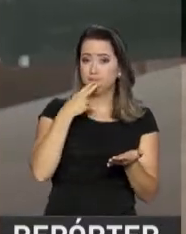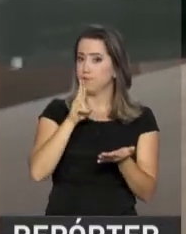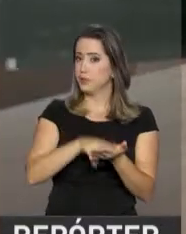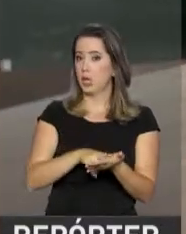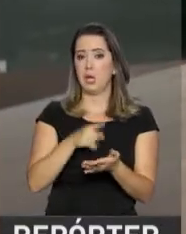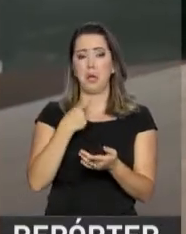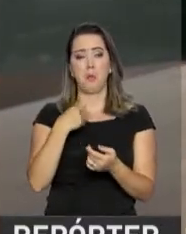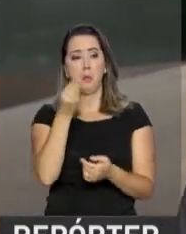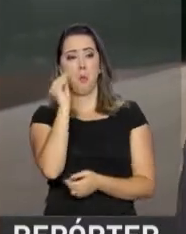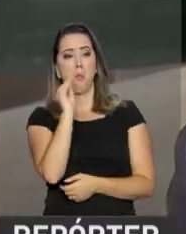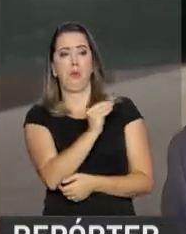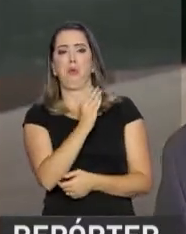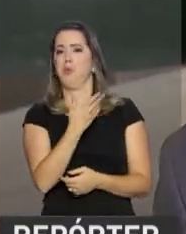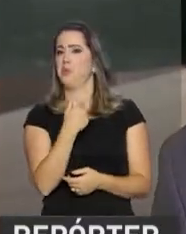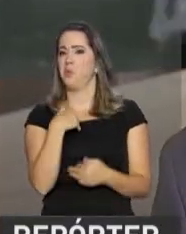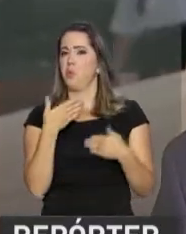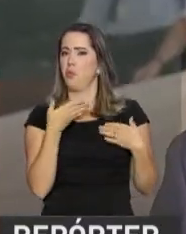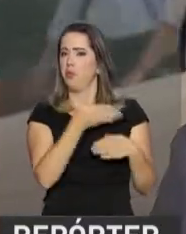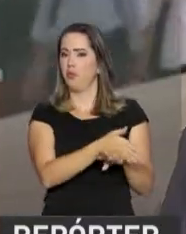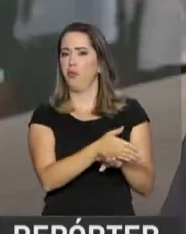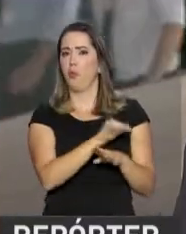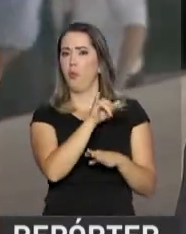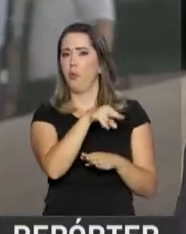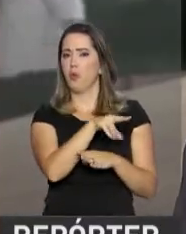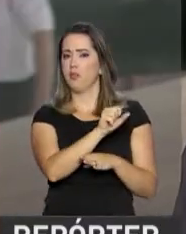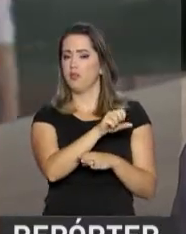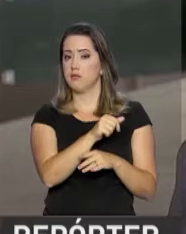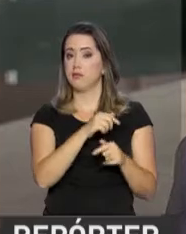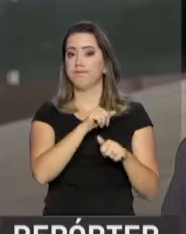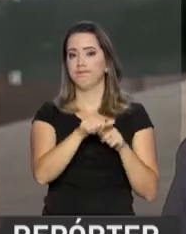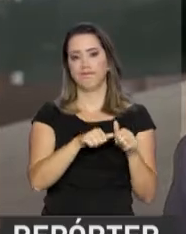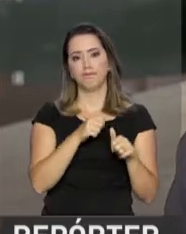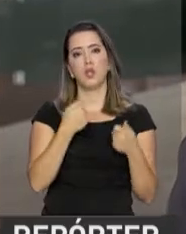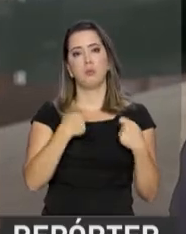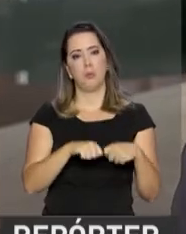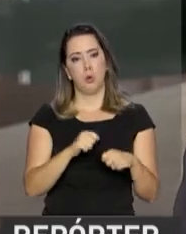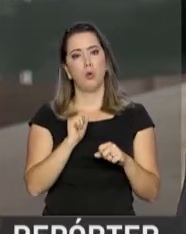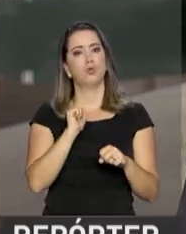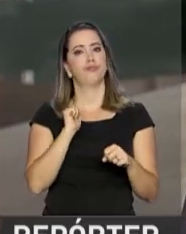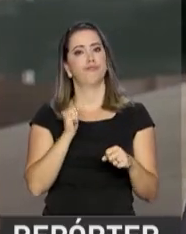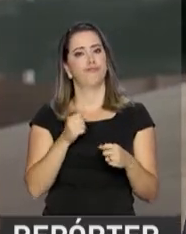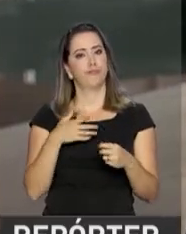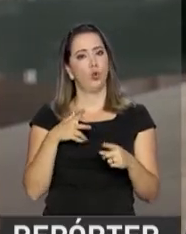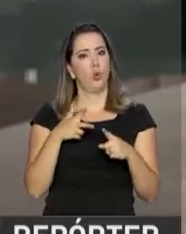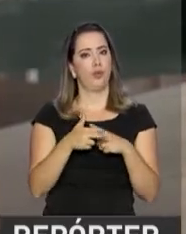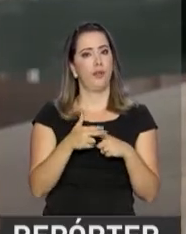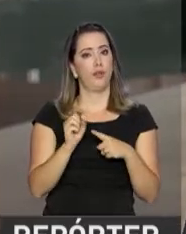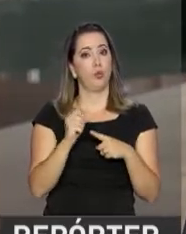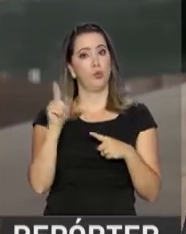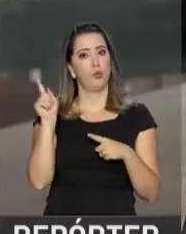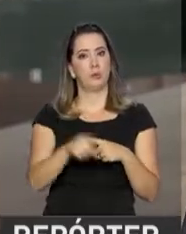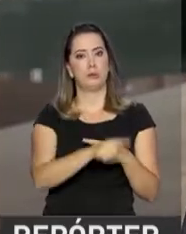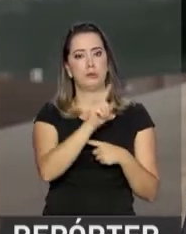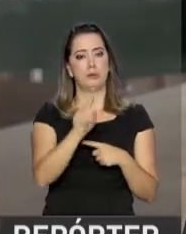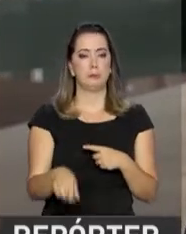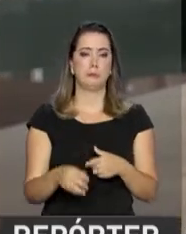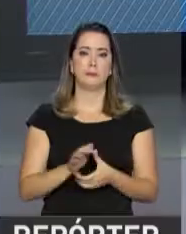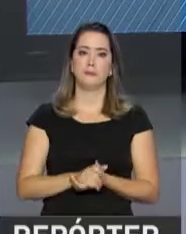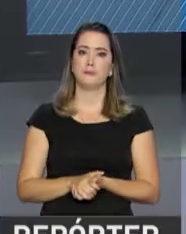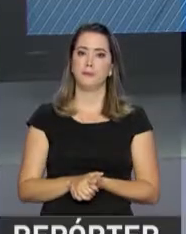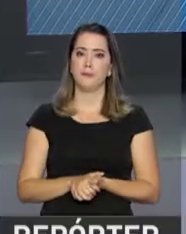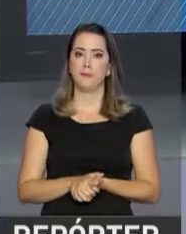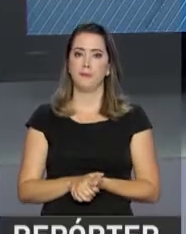não comparecer ao inss pra fazer essa revisão pode ter o benefício suspenso e até cancelado